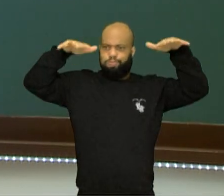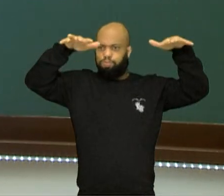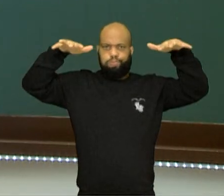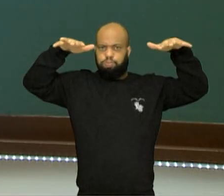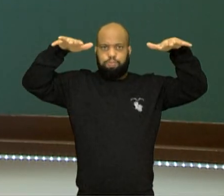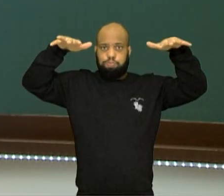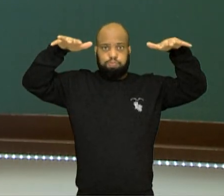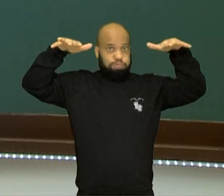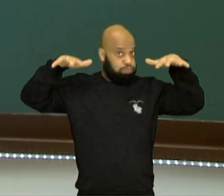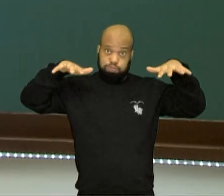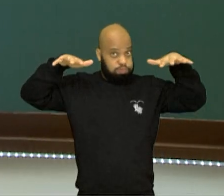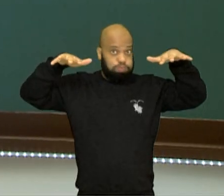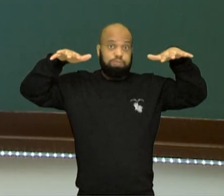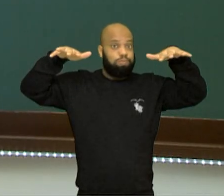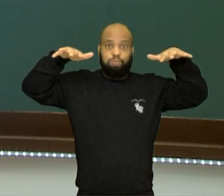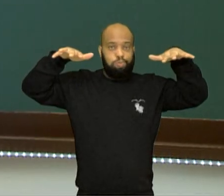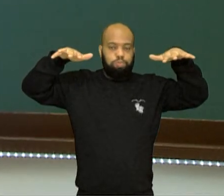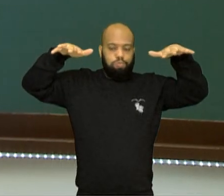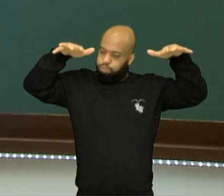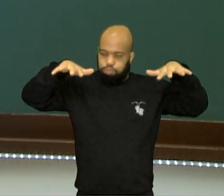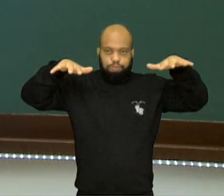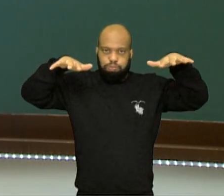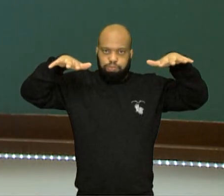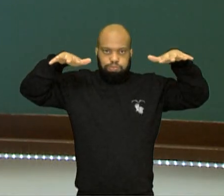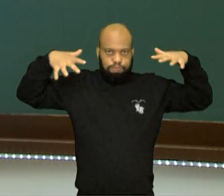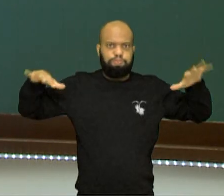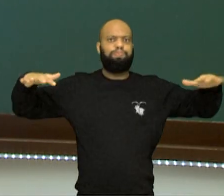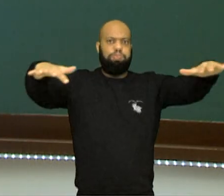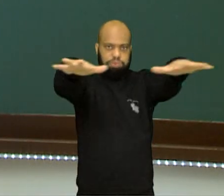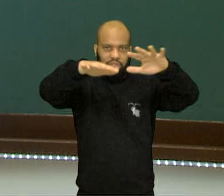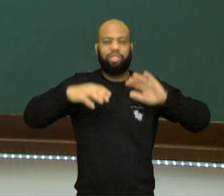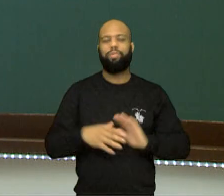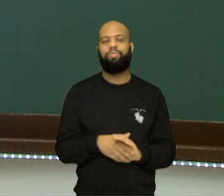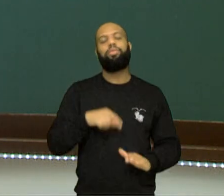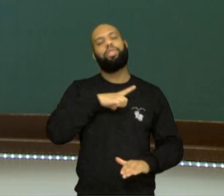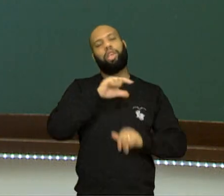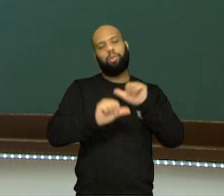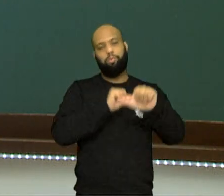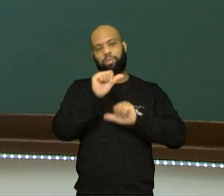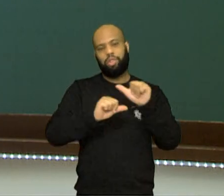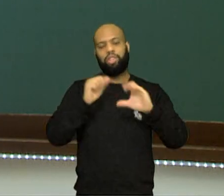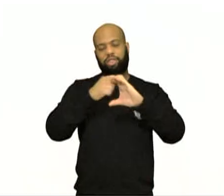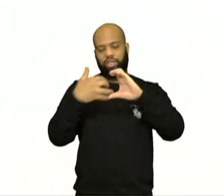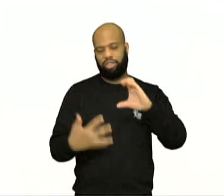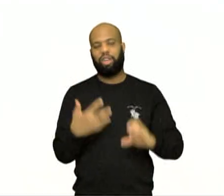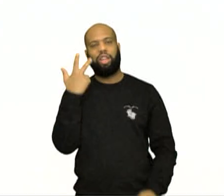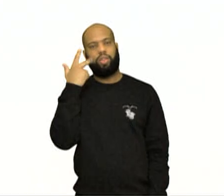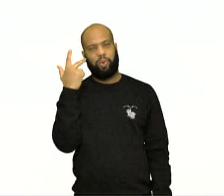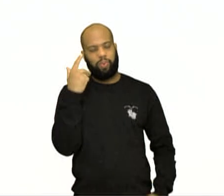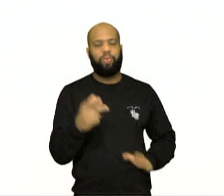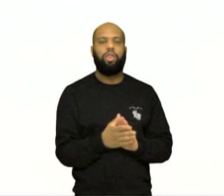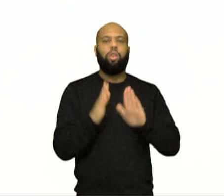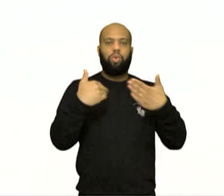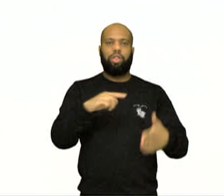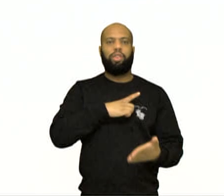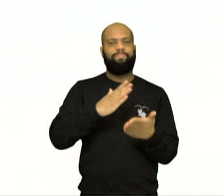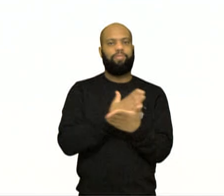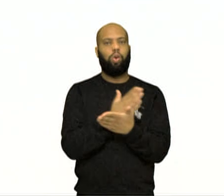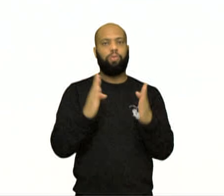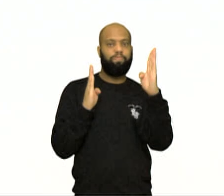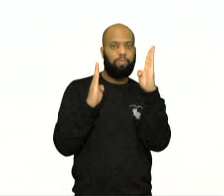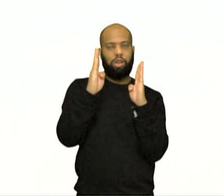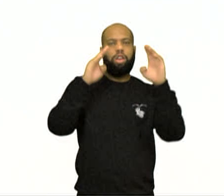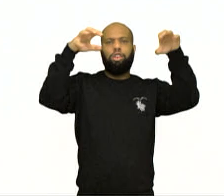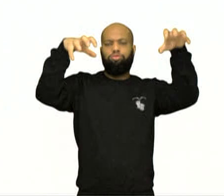uma mudança desse equilíbrio natural, dessas características naturais. Em alguns períodos ali, então, de mais